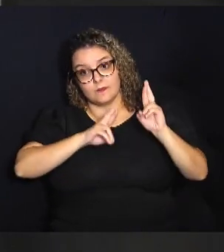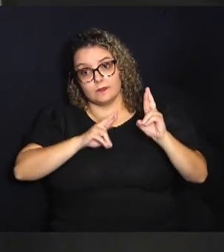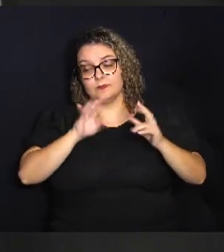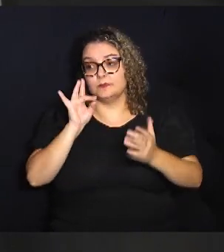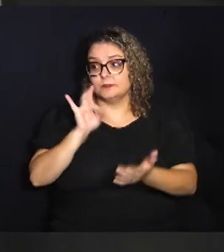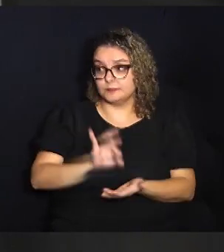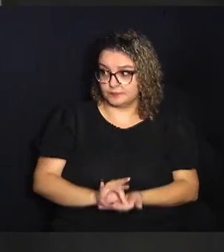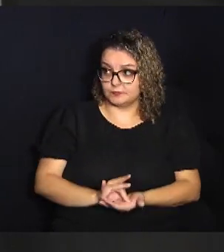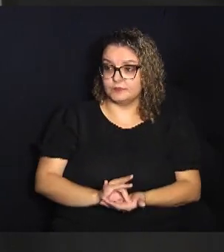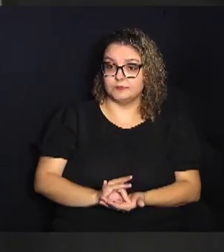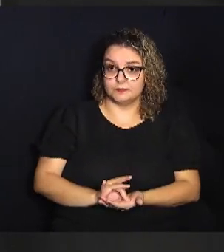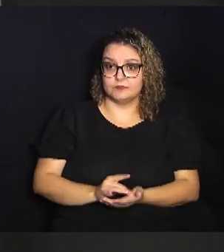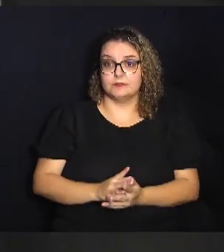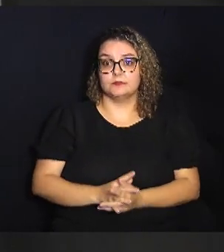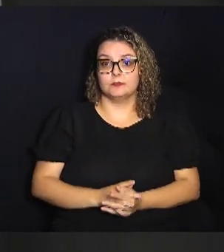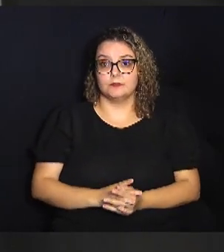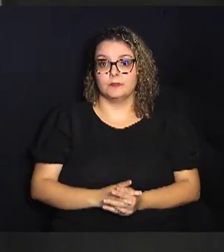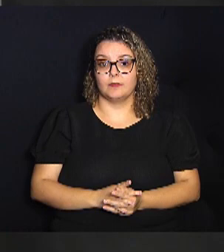realmente, porque